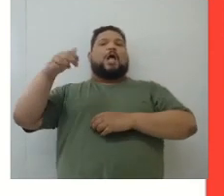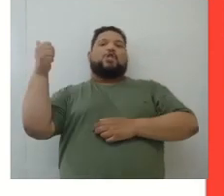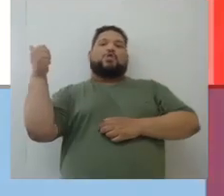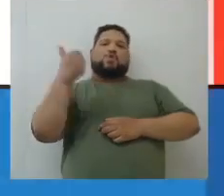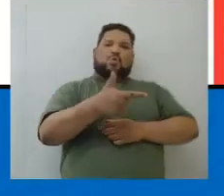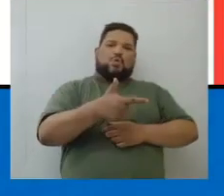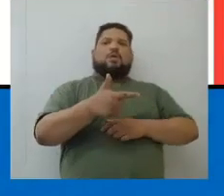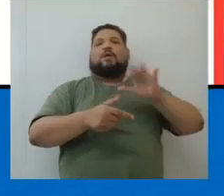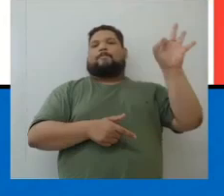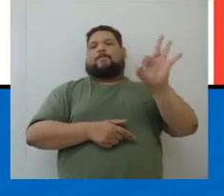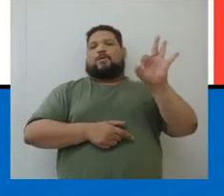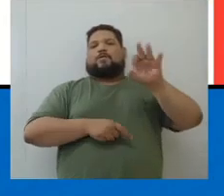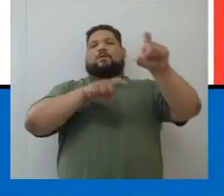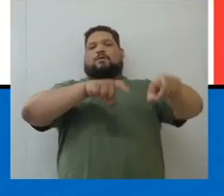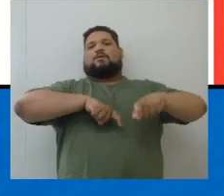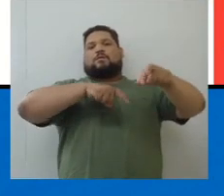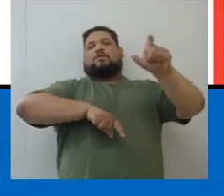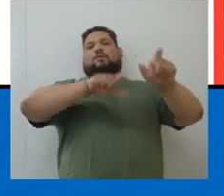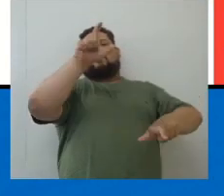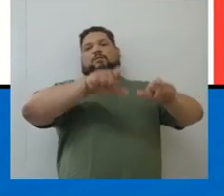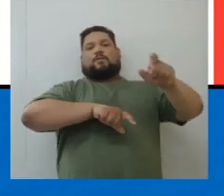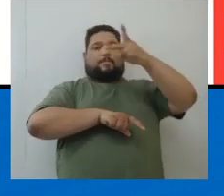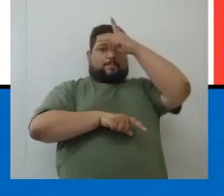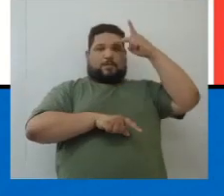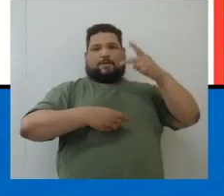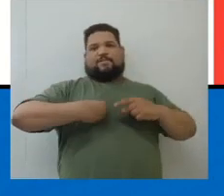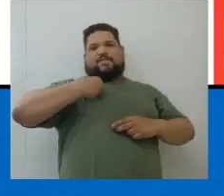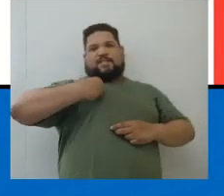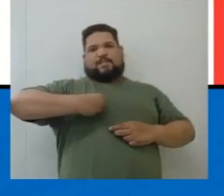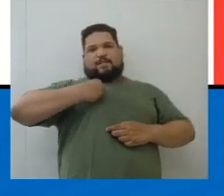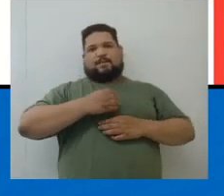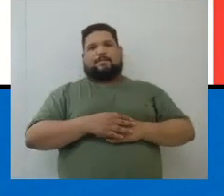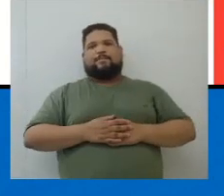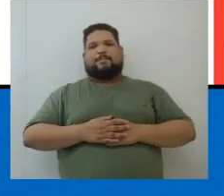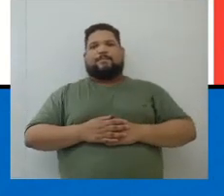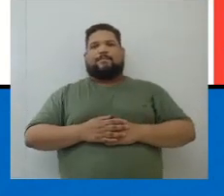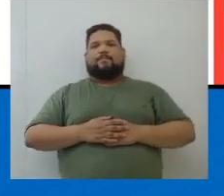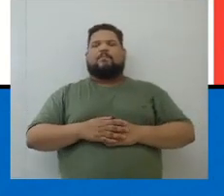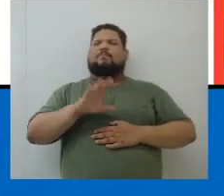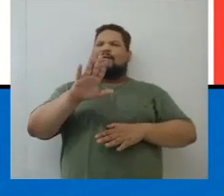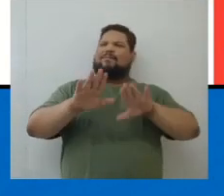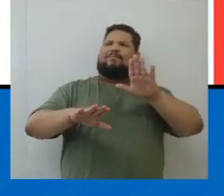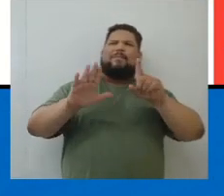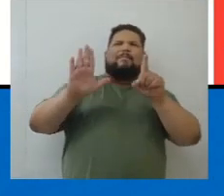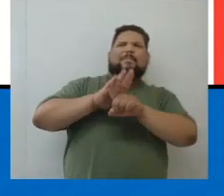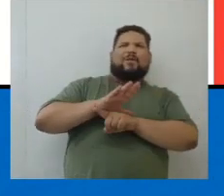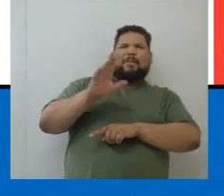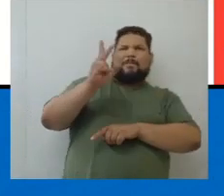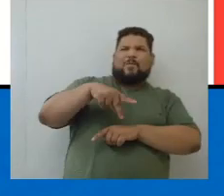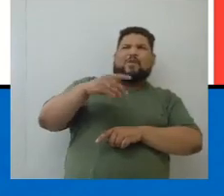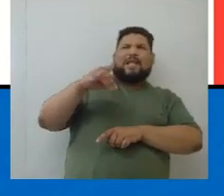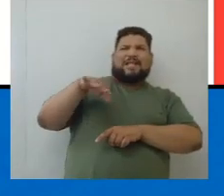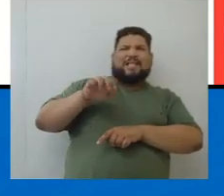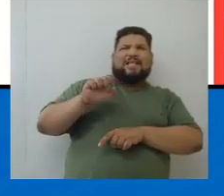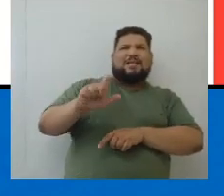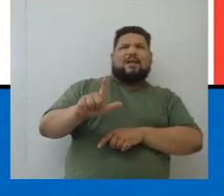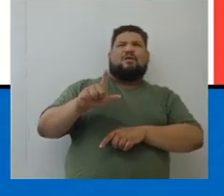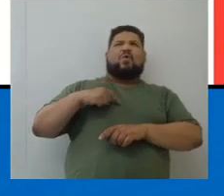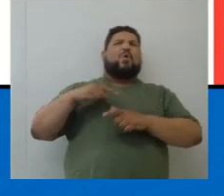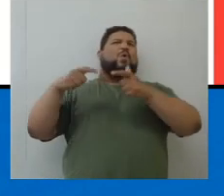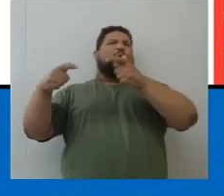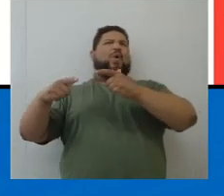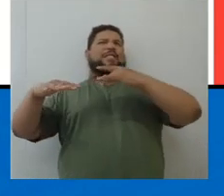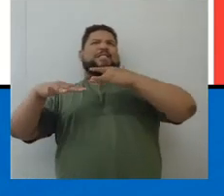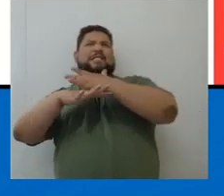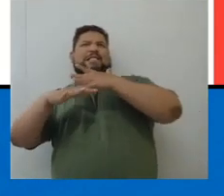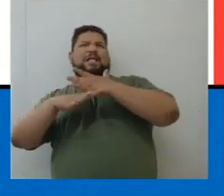para mim, por favor, para a gente poder falar um pouquinho melhor sobre isso. Daniel, como é que eu consigo identificar o que é espaço